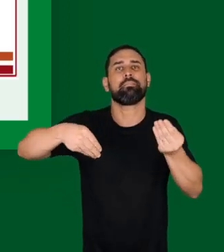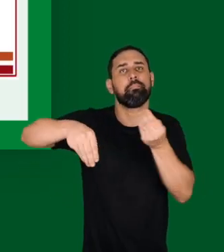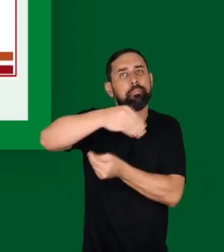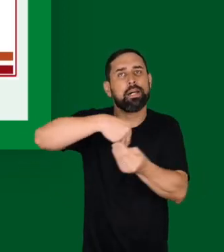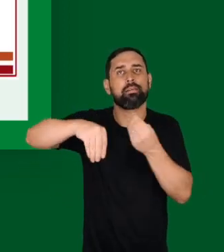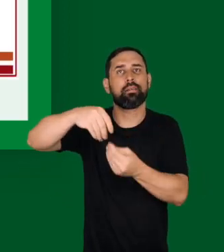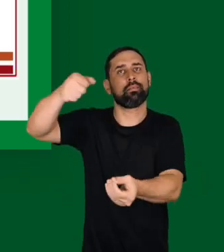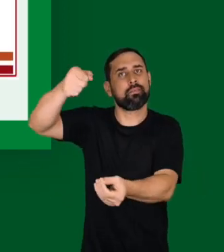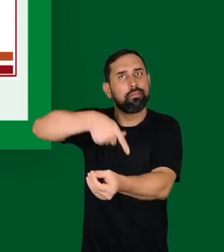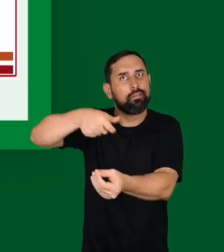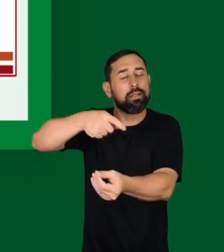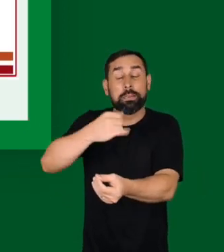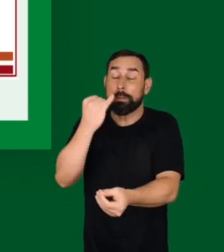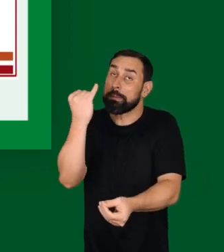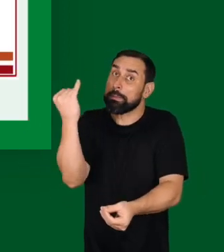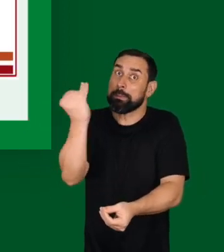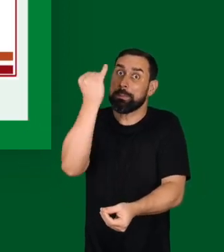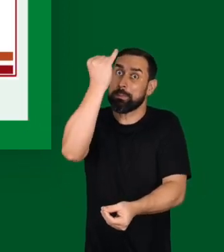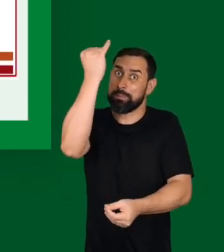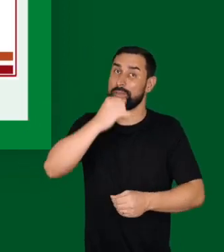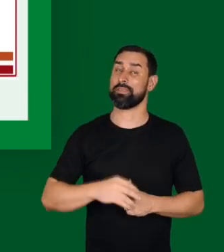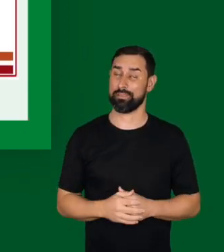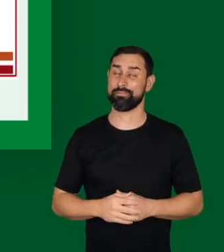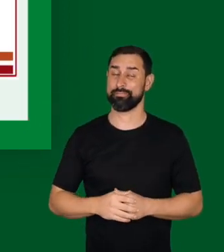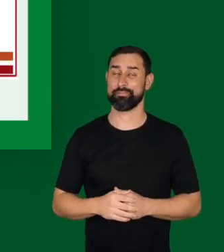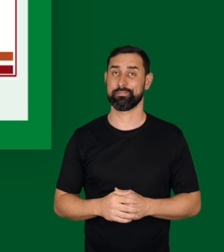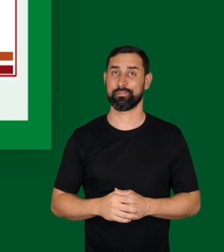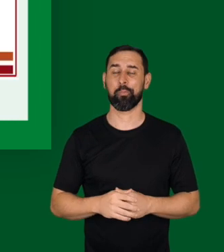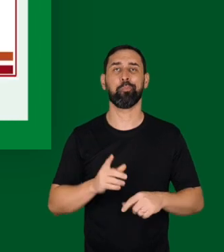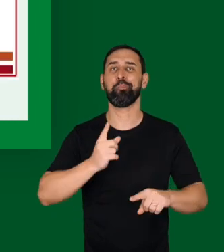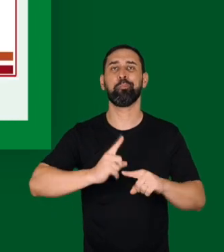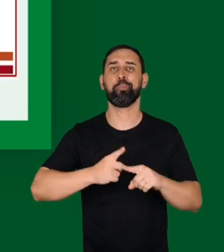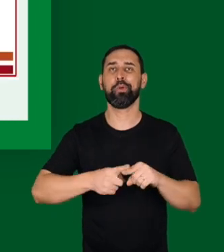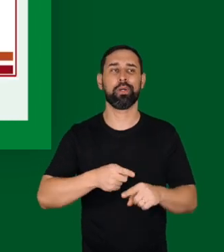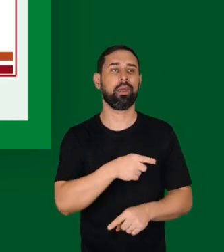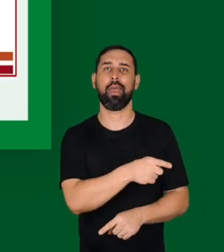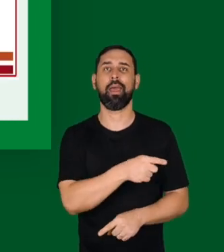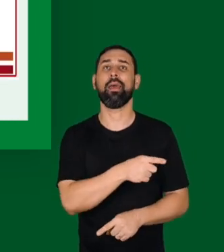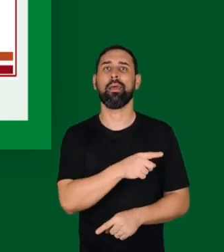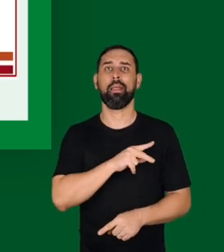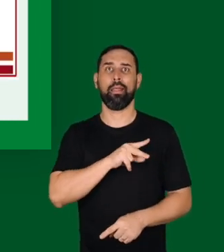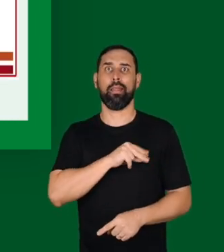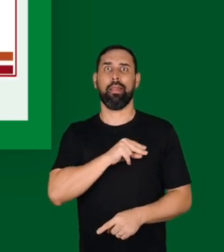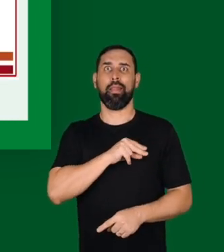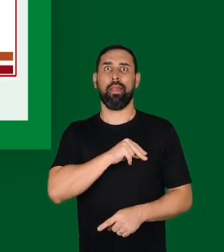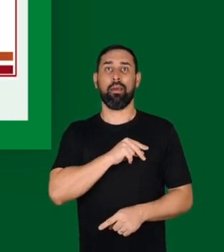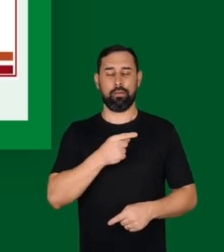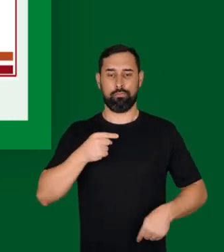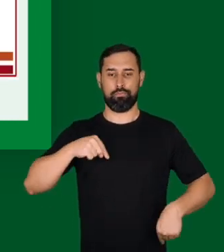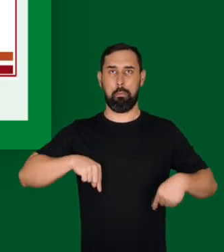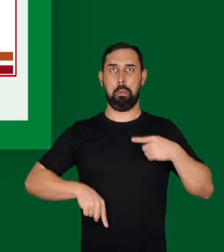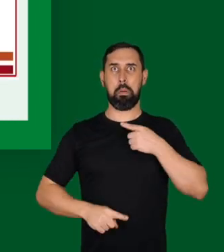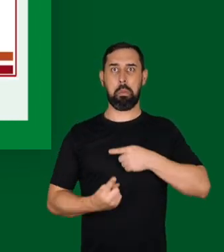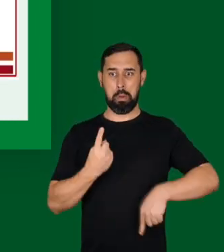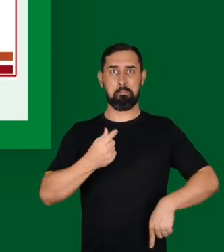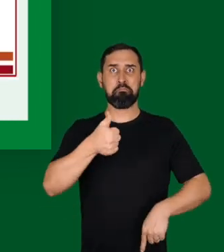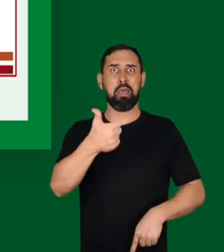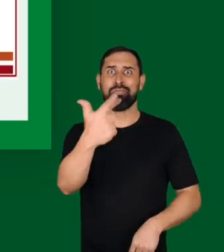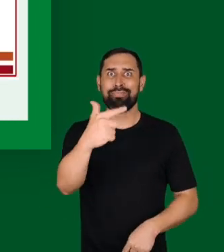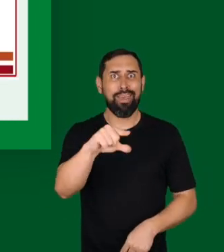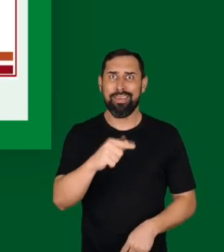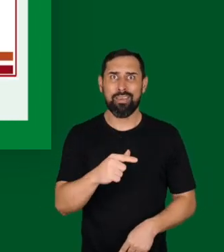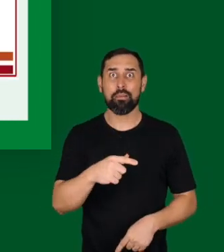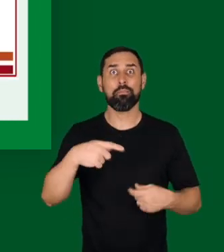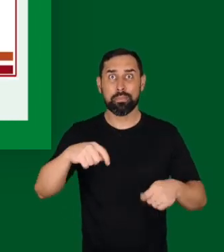que só a medicação ela não vai ser feita se você fizer ela sem empurrar, né, com o flush. É importante porque tem